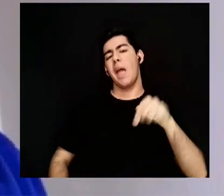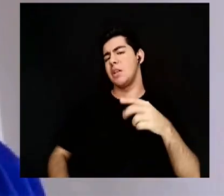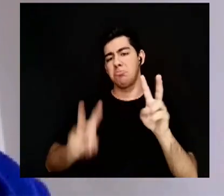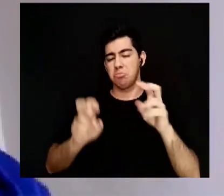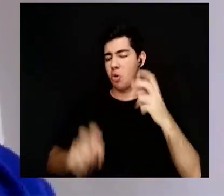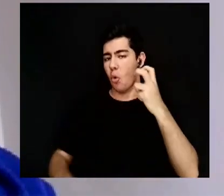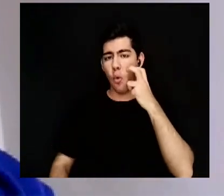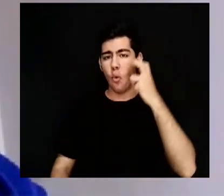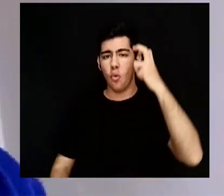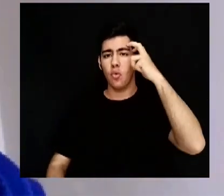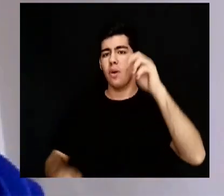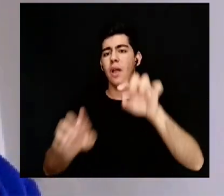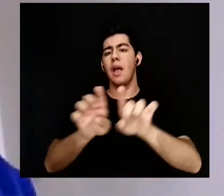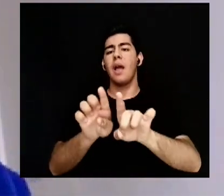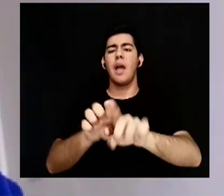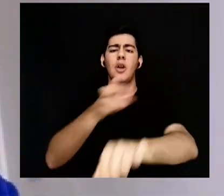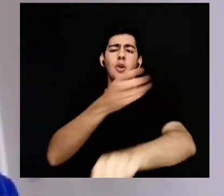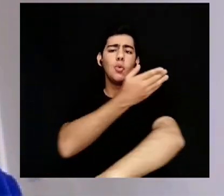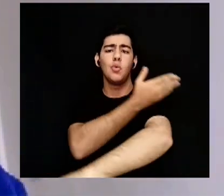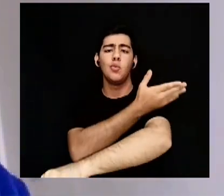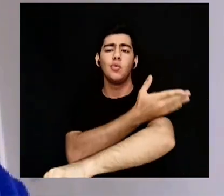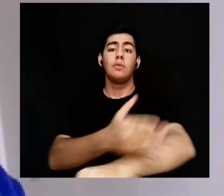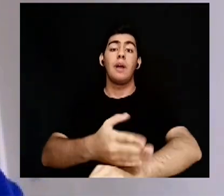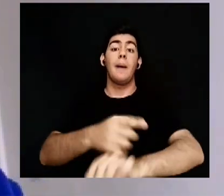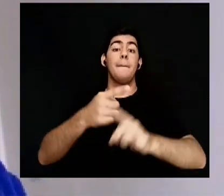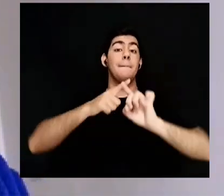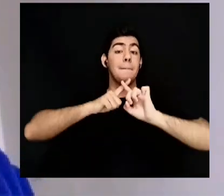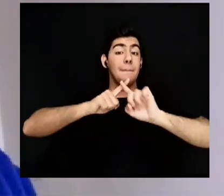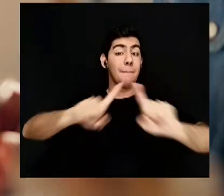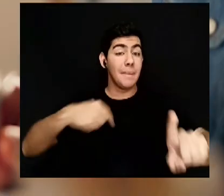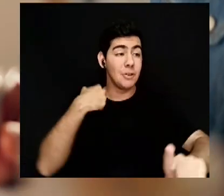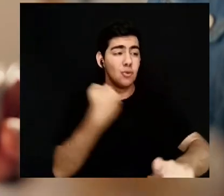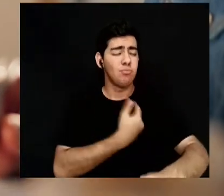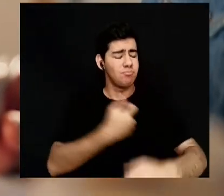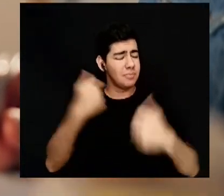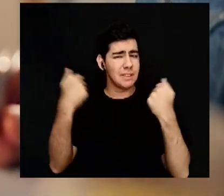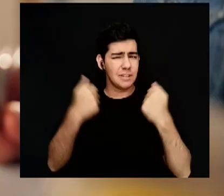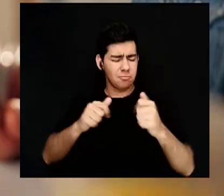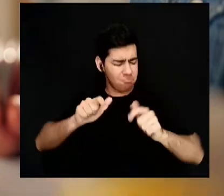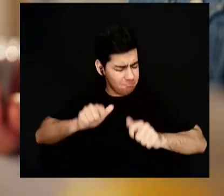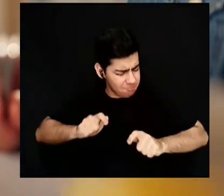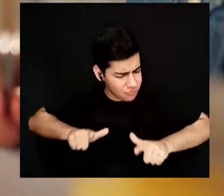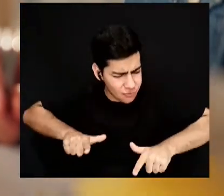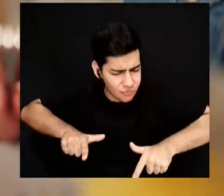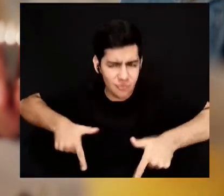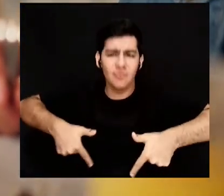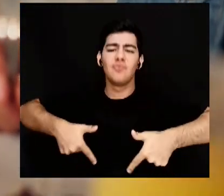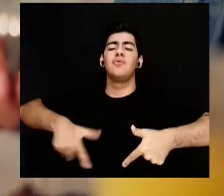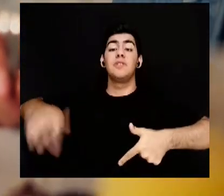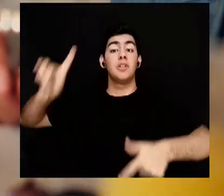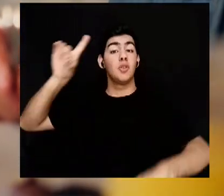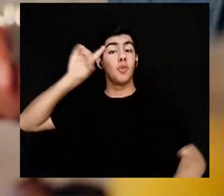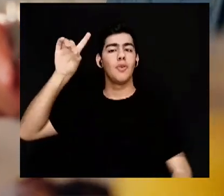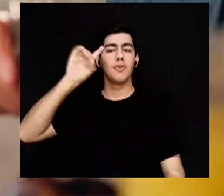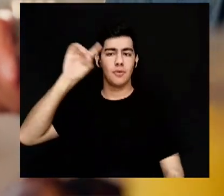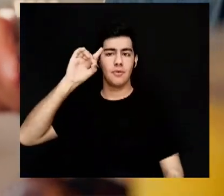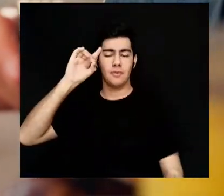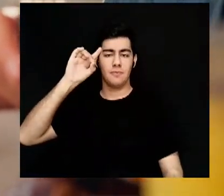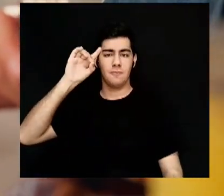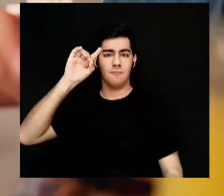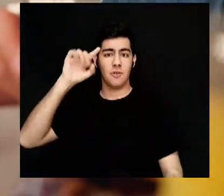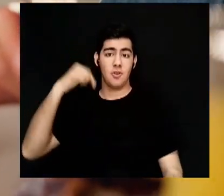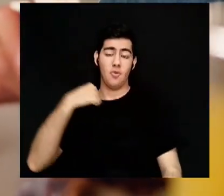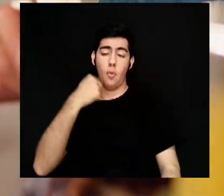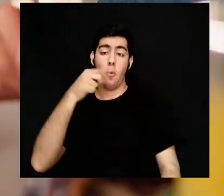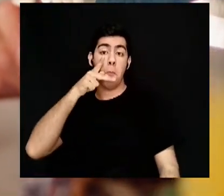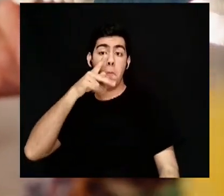esforço diário. Eu sei que não é fácil para a família, mas a gente tem que ser exemplo, né? Os pais têm que ser exemplo, a